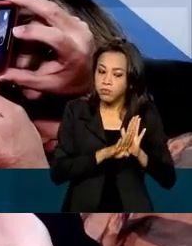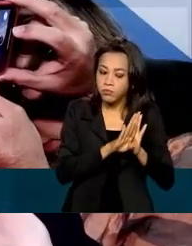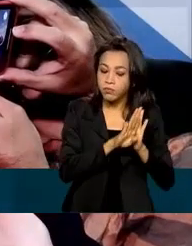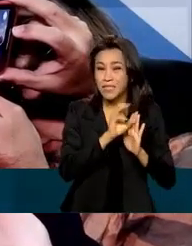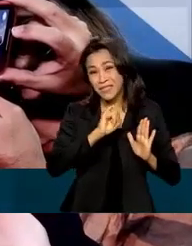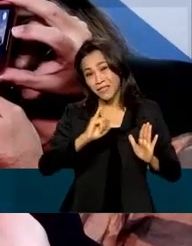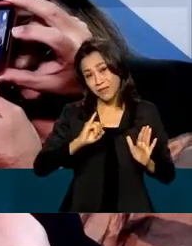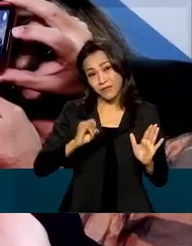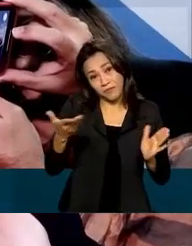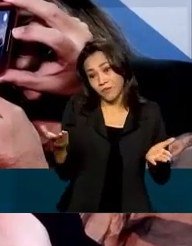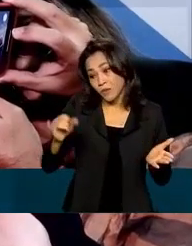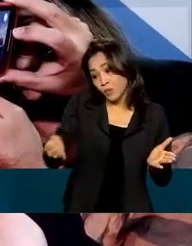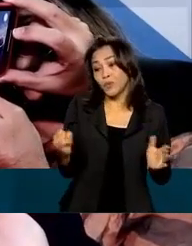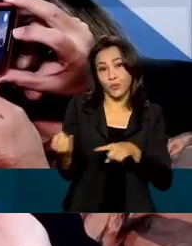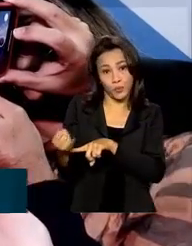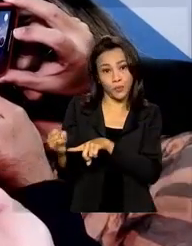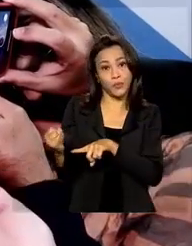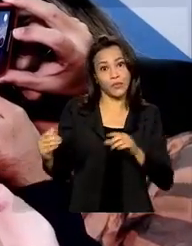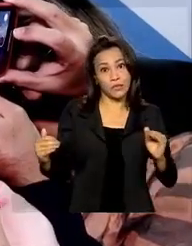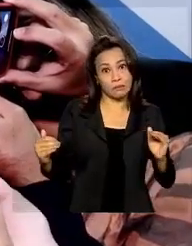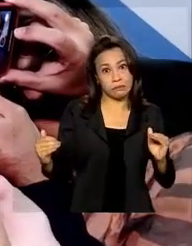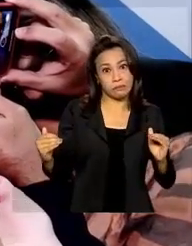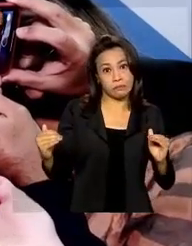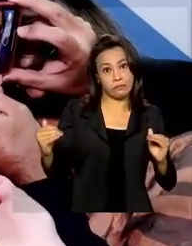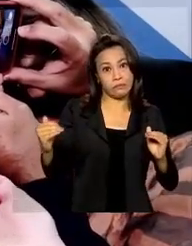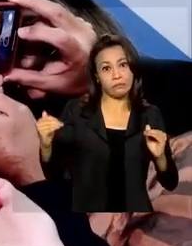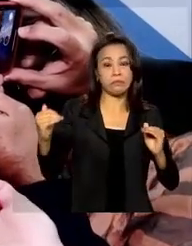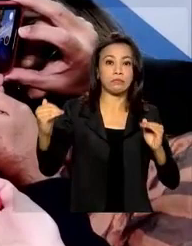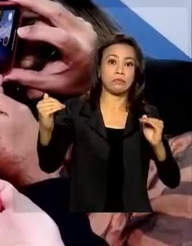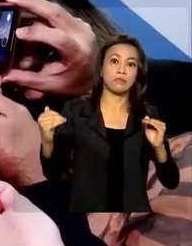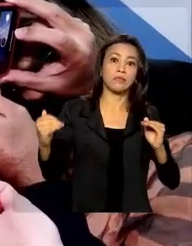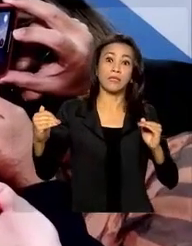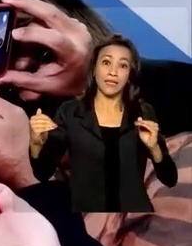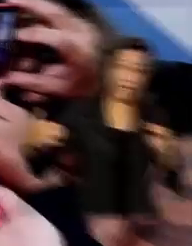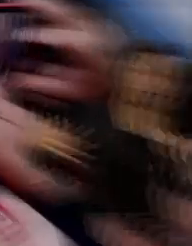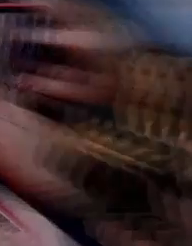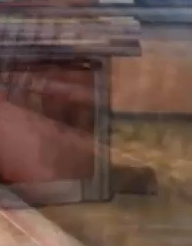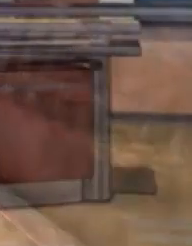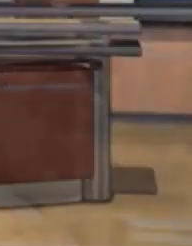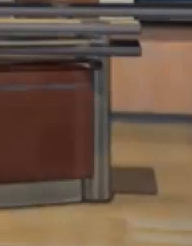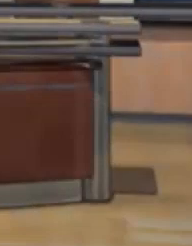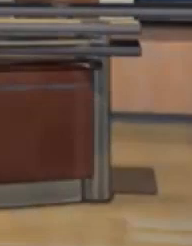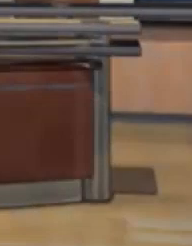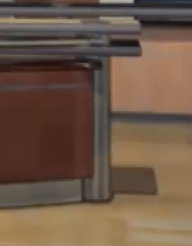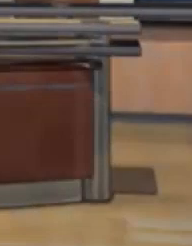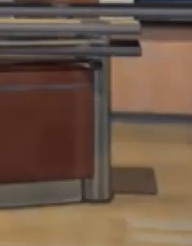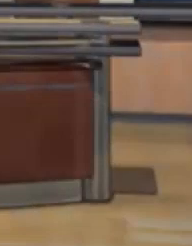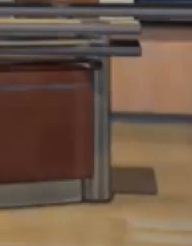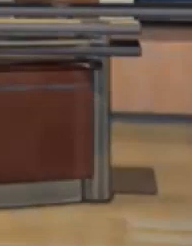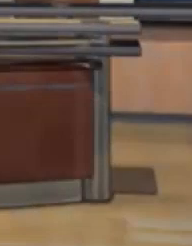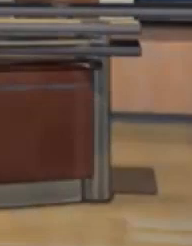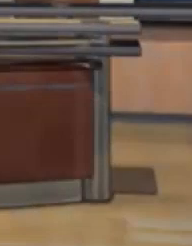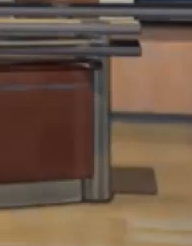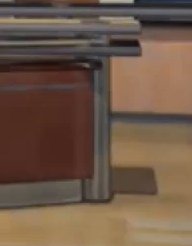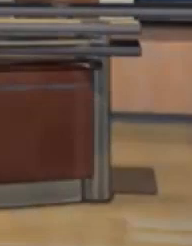fosse os juros que estão justamente com freio de mão puxado corretamente para travar inflação e os